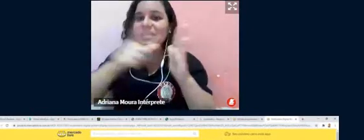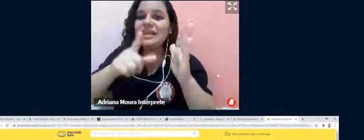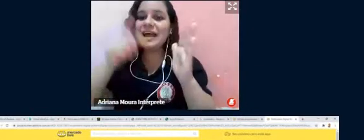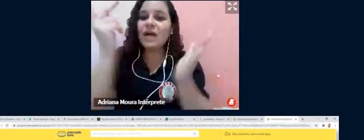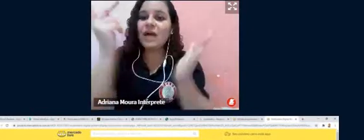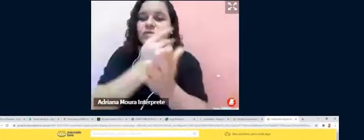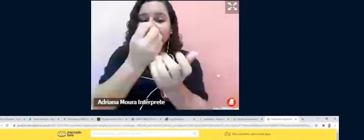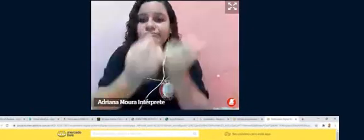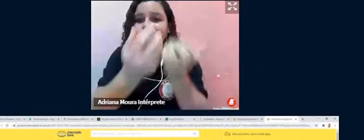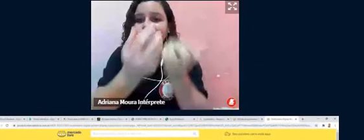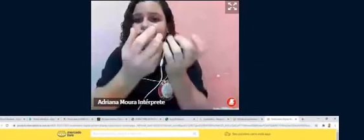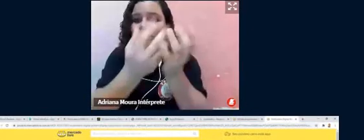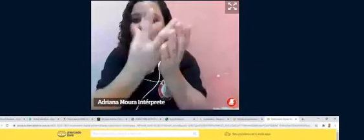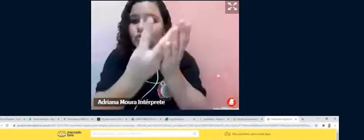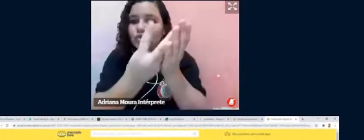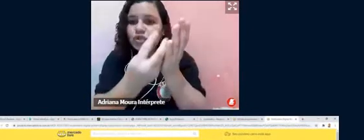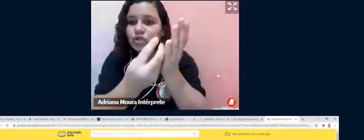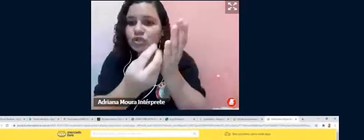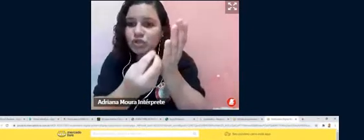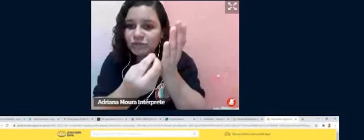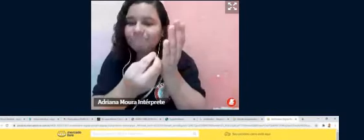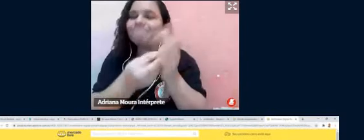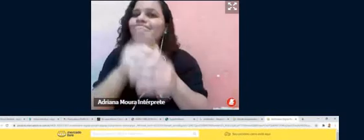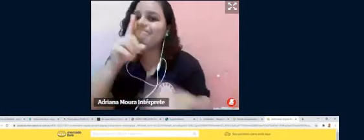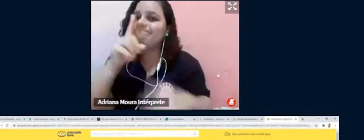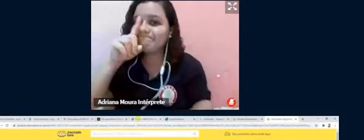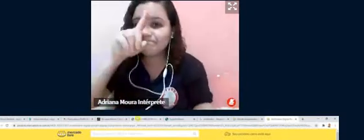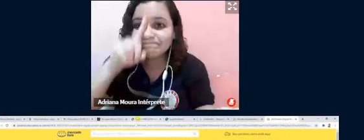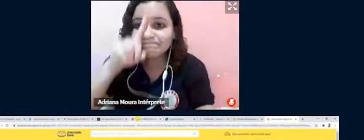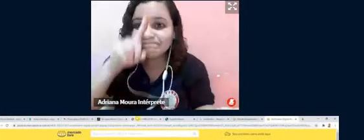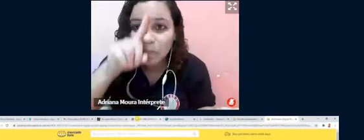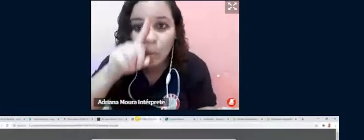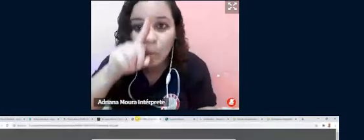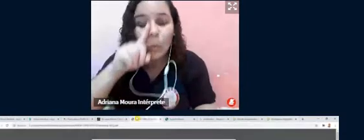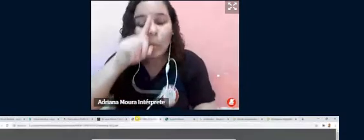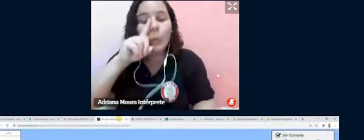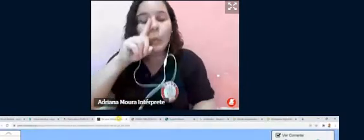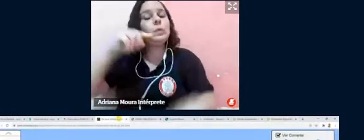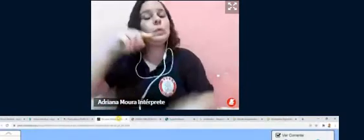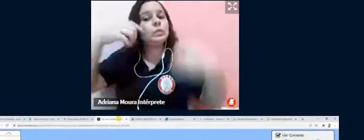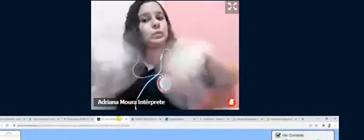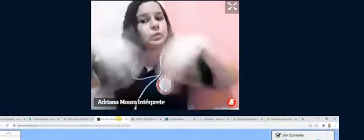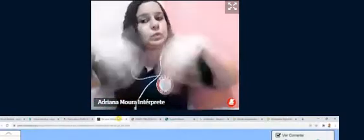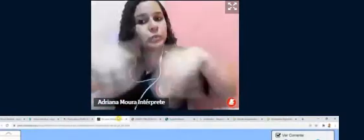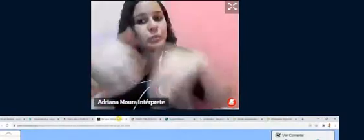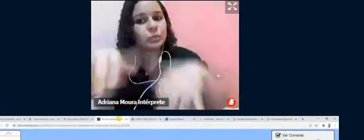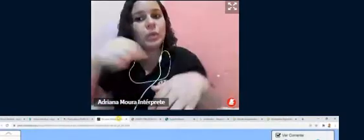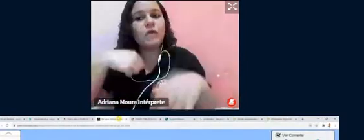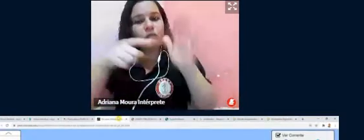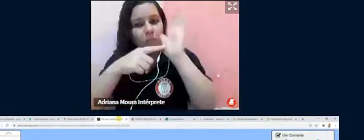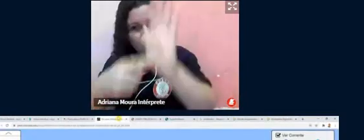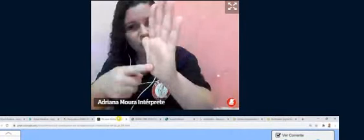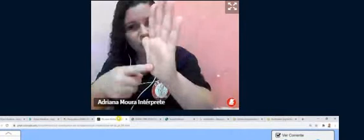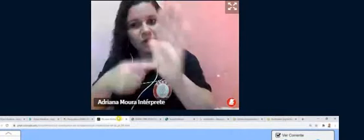mão. Tá? Isso é altamente arriscado, extremamente perigoso, e eu vou simular algo que é perigoso. Mas